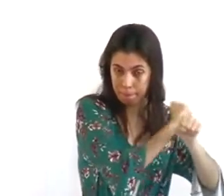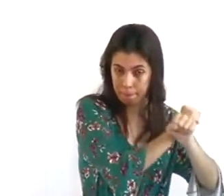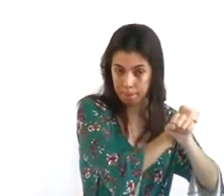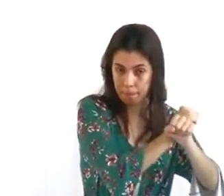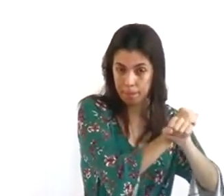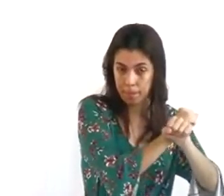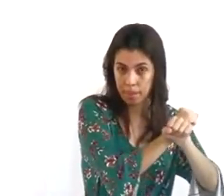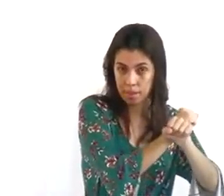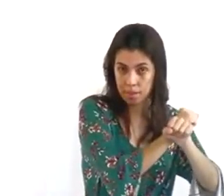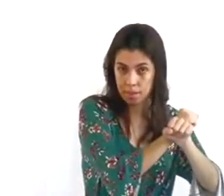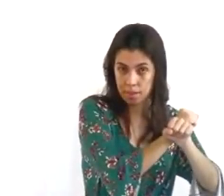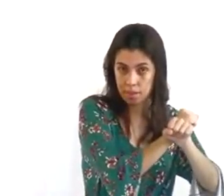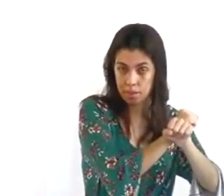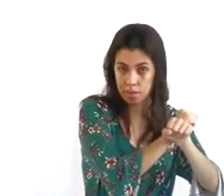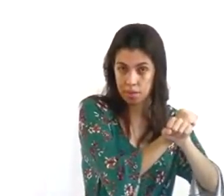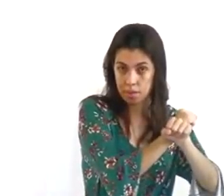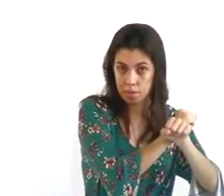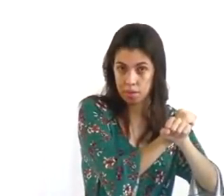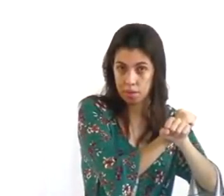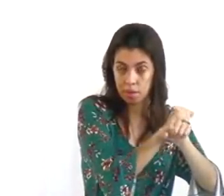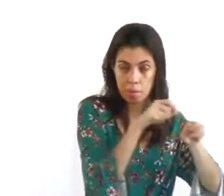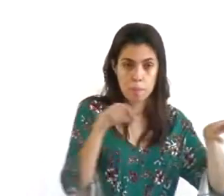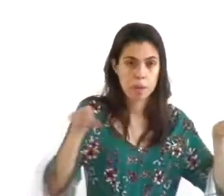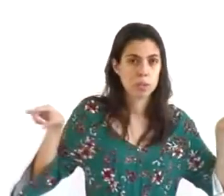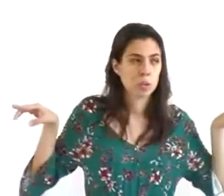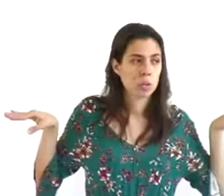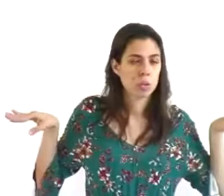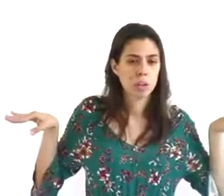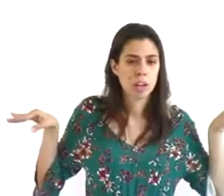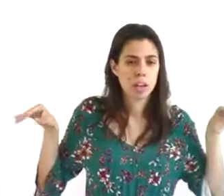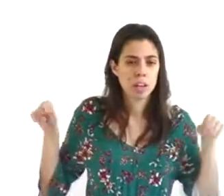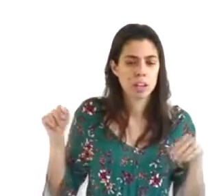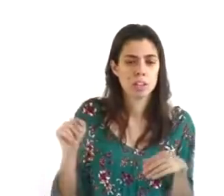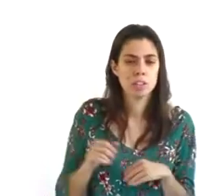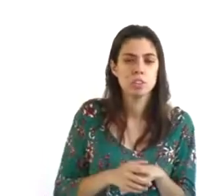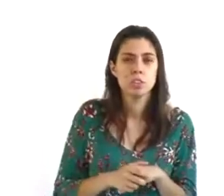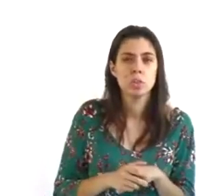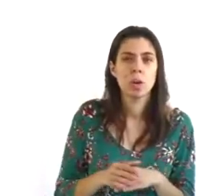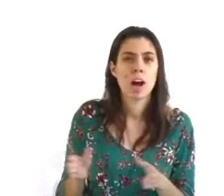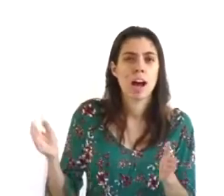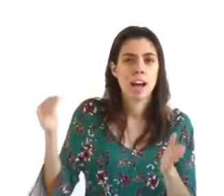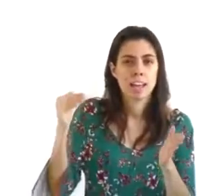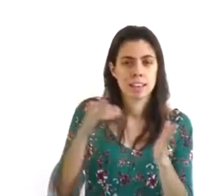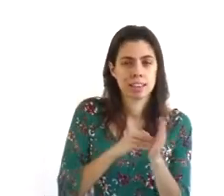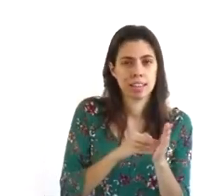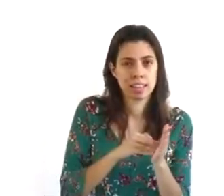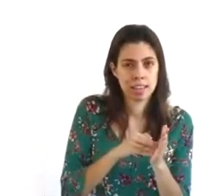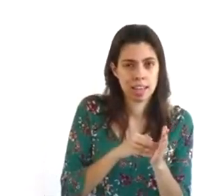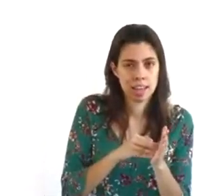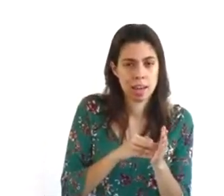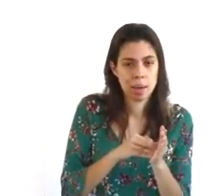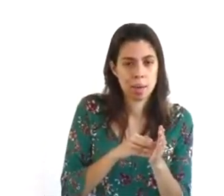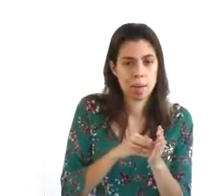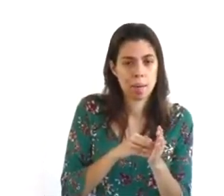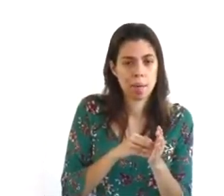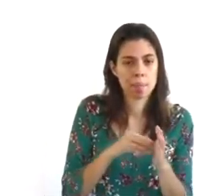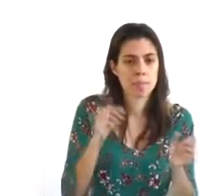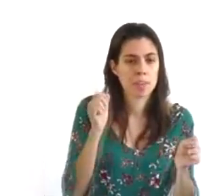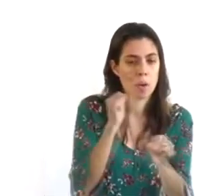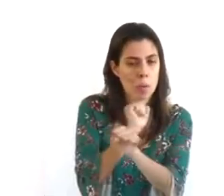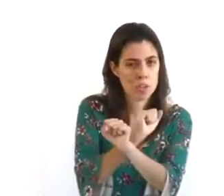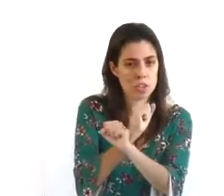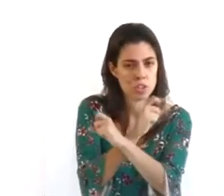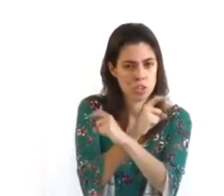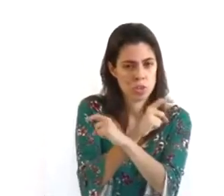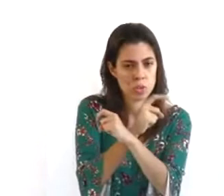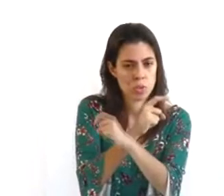mais de 4 séculos no cativo egípcio. Eles estão agora passando pelo deserto, eles entrarão em Canaã, depois eles